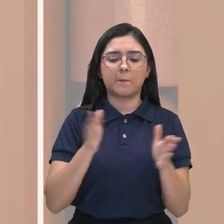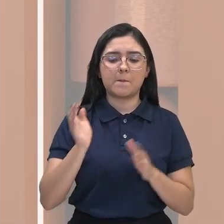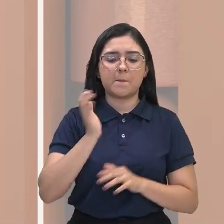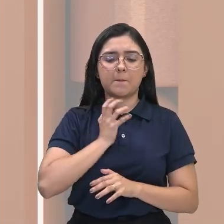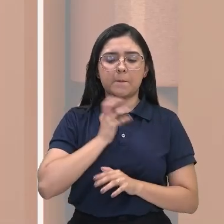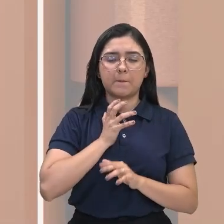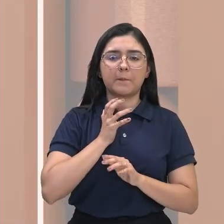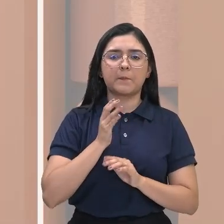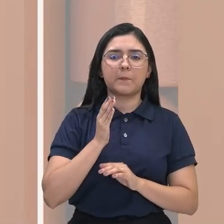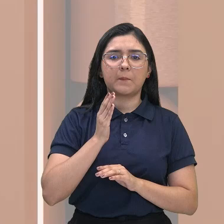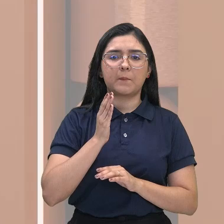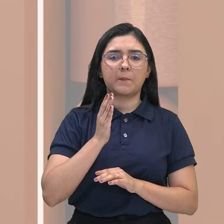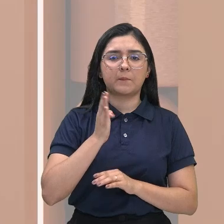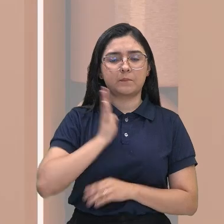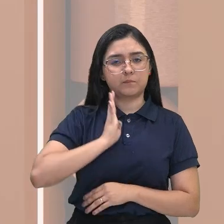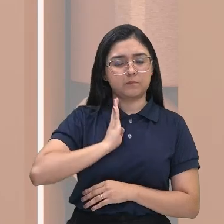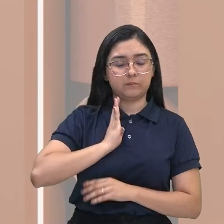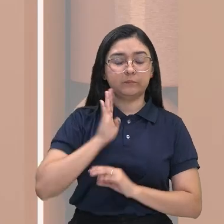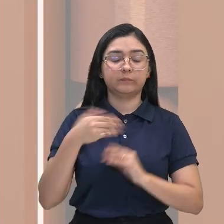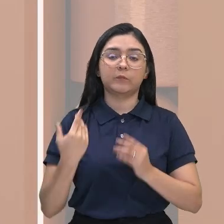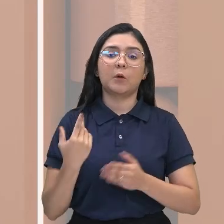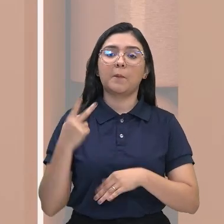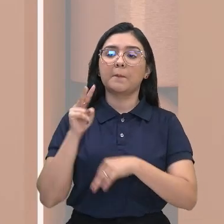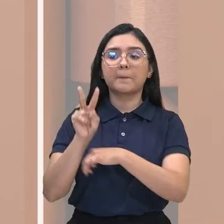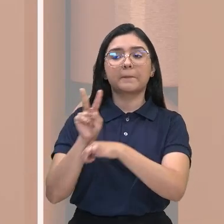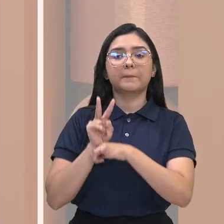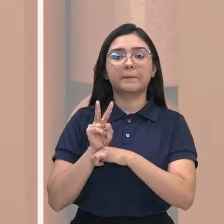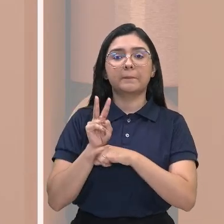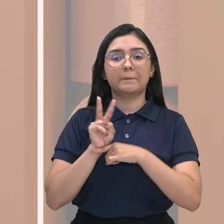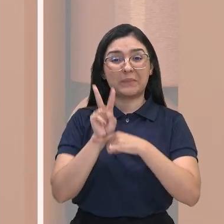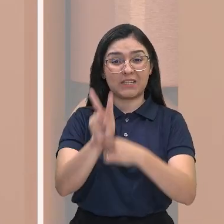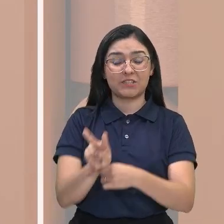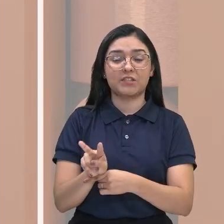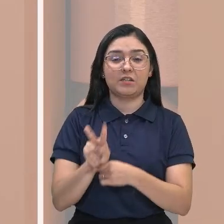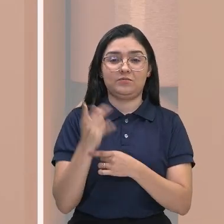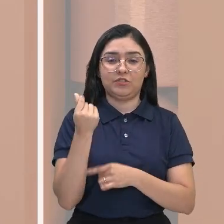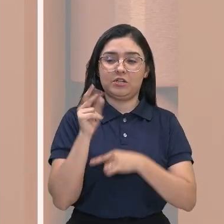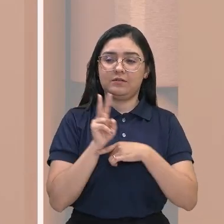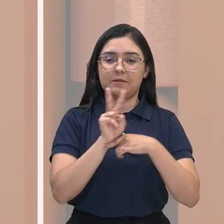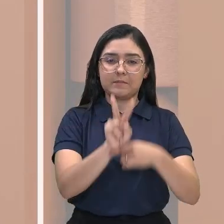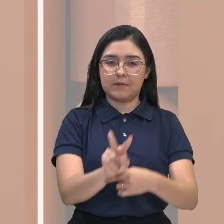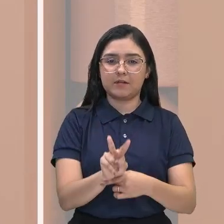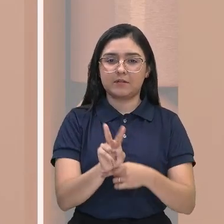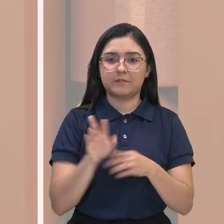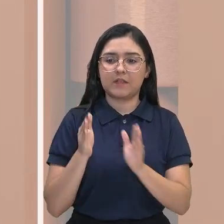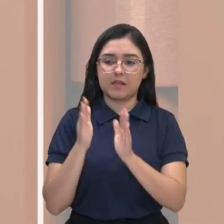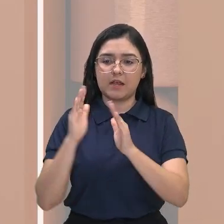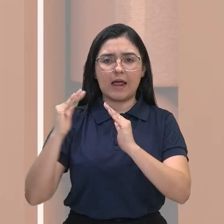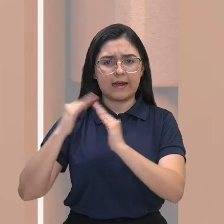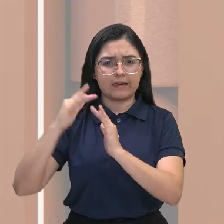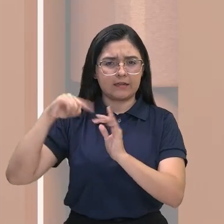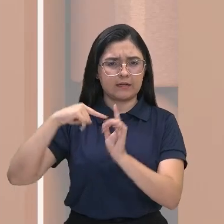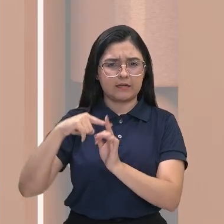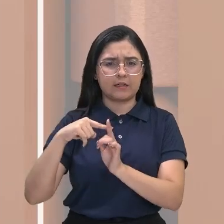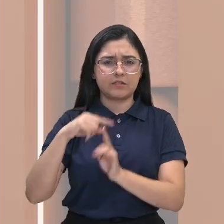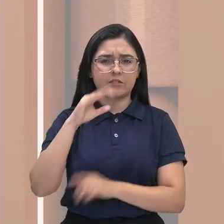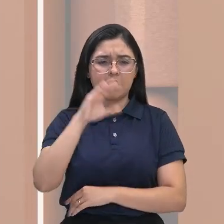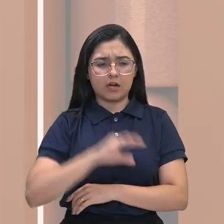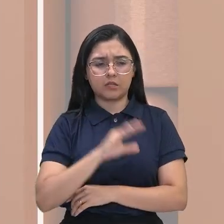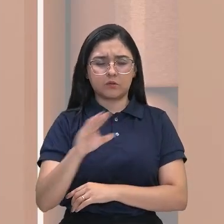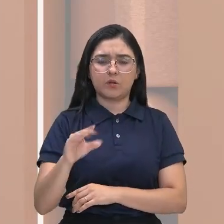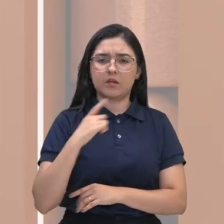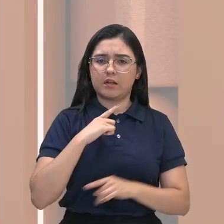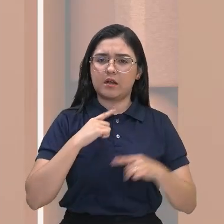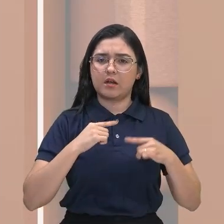a também emprestar dinheiro a juros. Isso era uma prática condenada pela Igreja Católica, que dizia que a